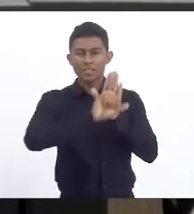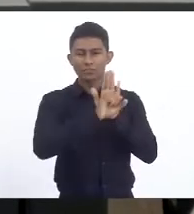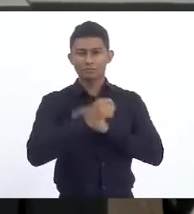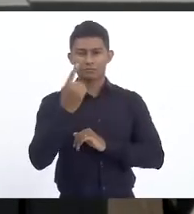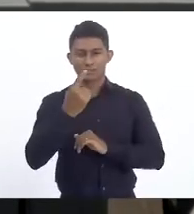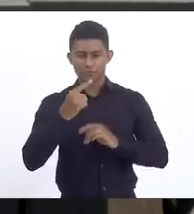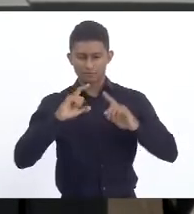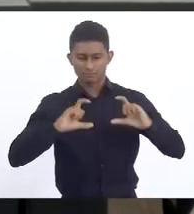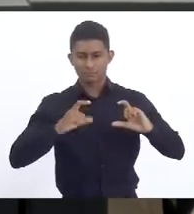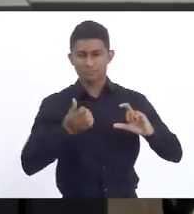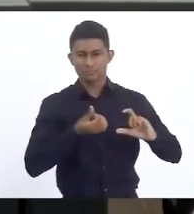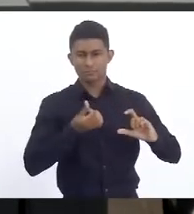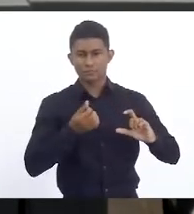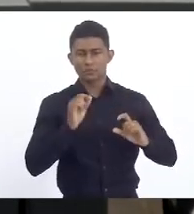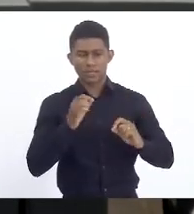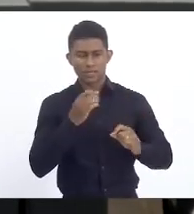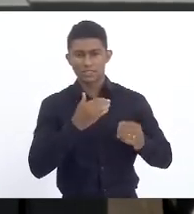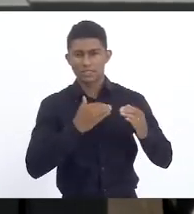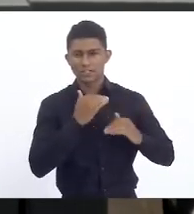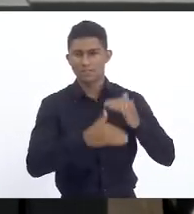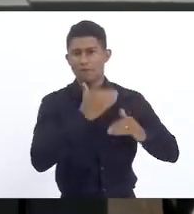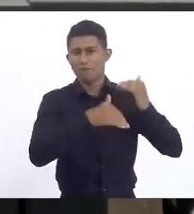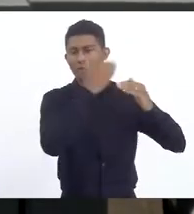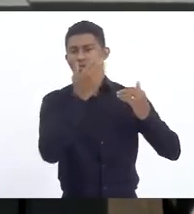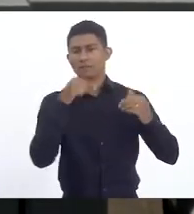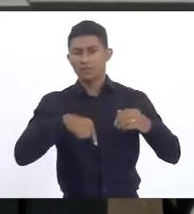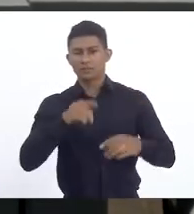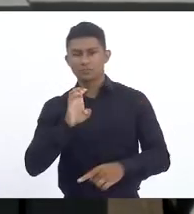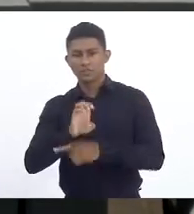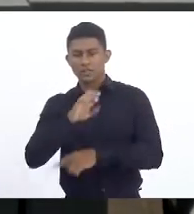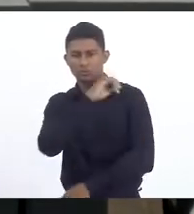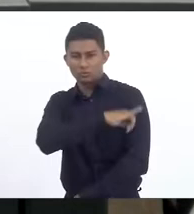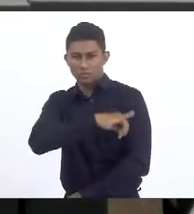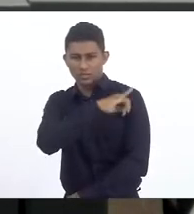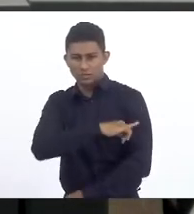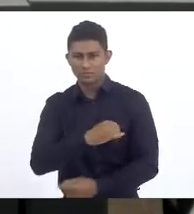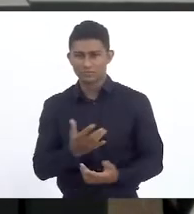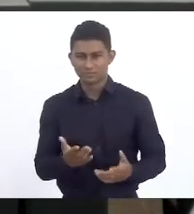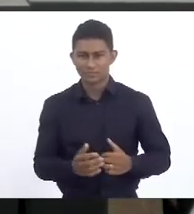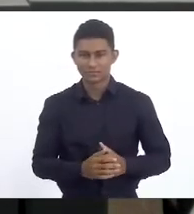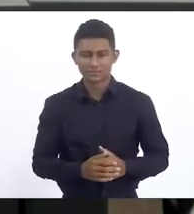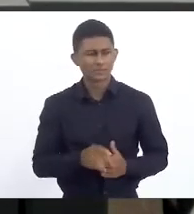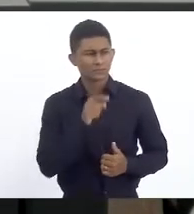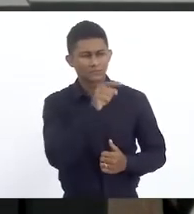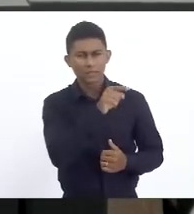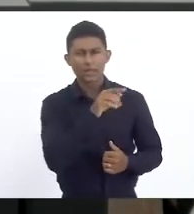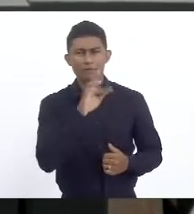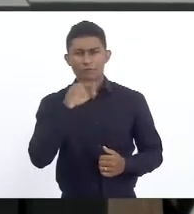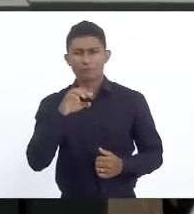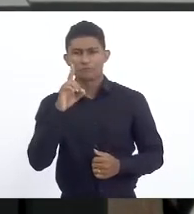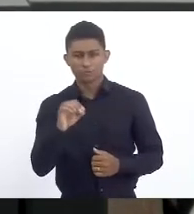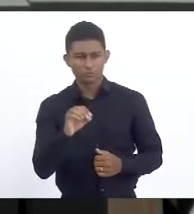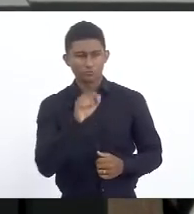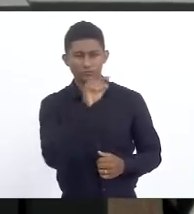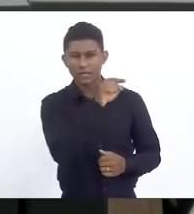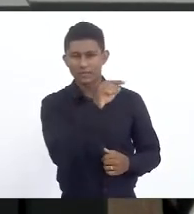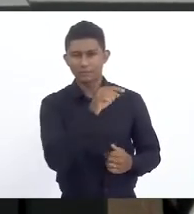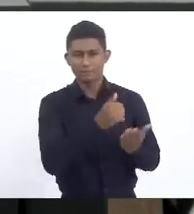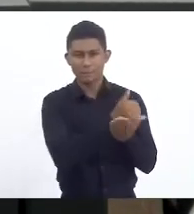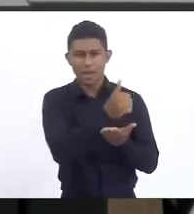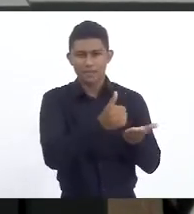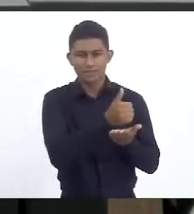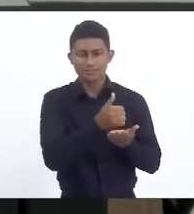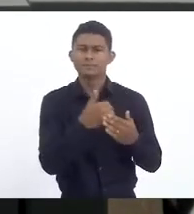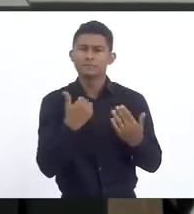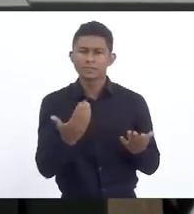do desenvolvimento socioeconômico do Estado do Rio de Janeiro, como sendo uma das premissas do Fundo Soberano. Né? E nesse